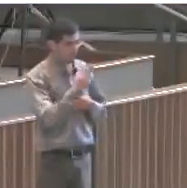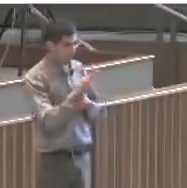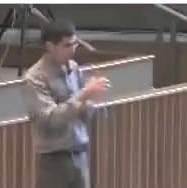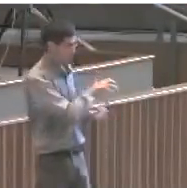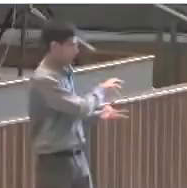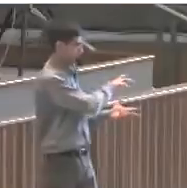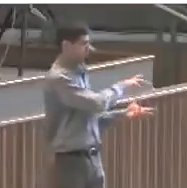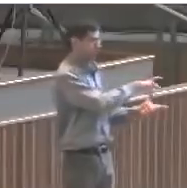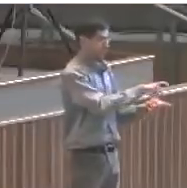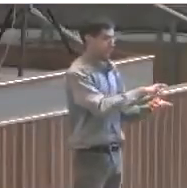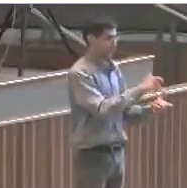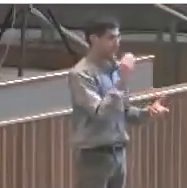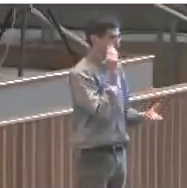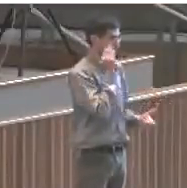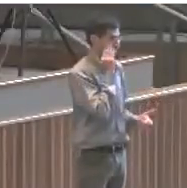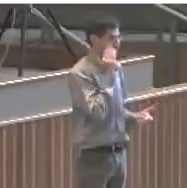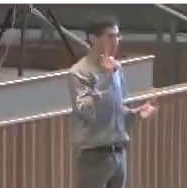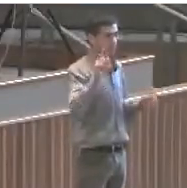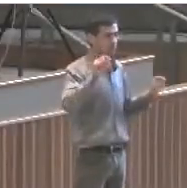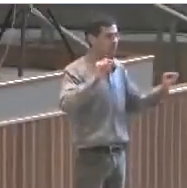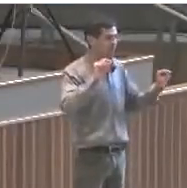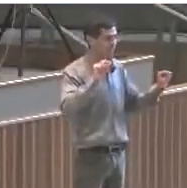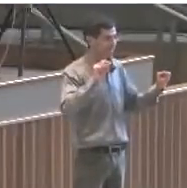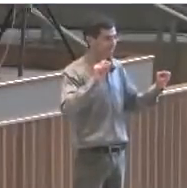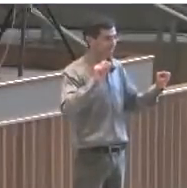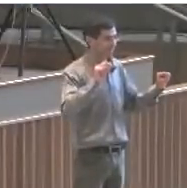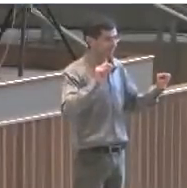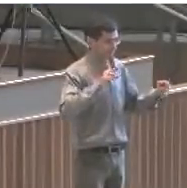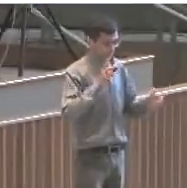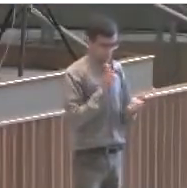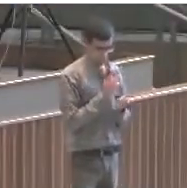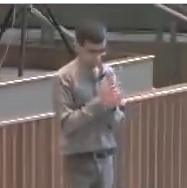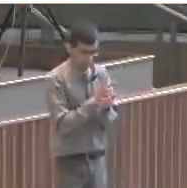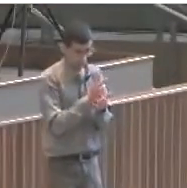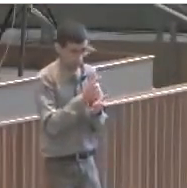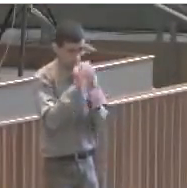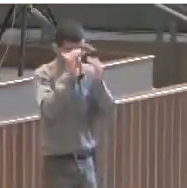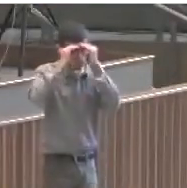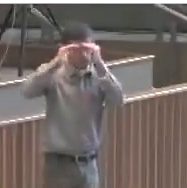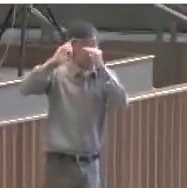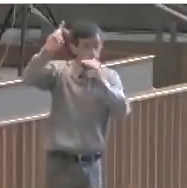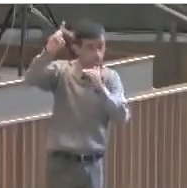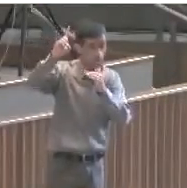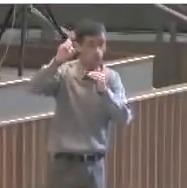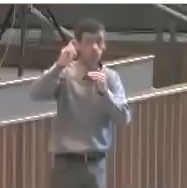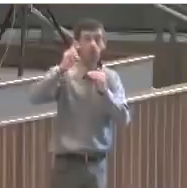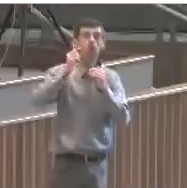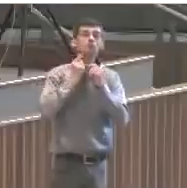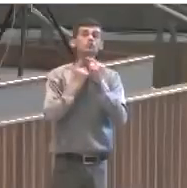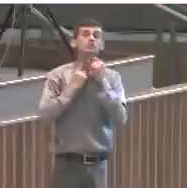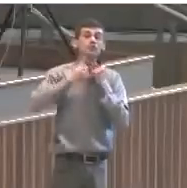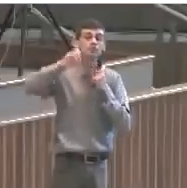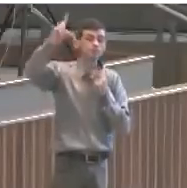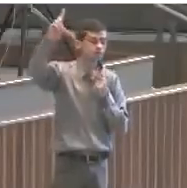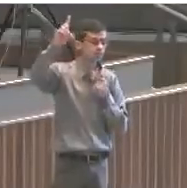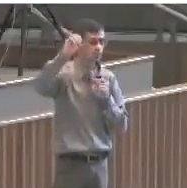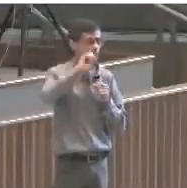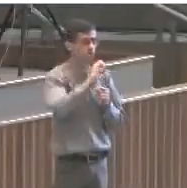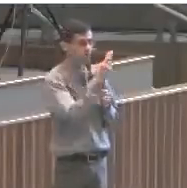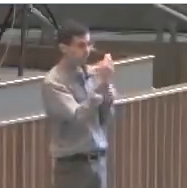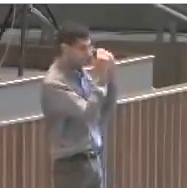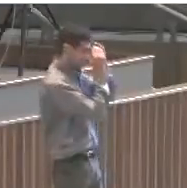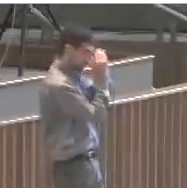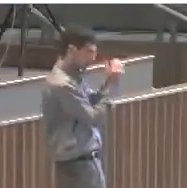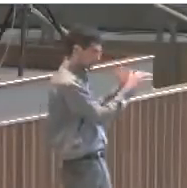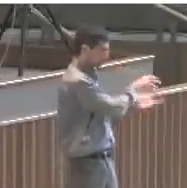está ouvindo a palavra de deus a revelação do querer de deus na sua vida o que você está ouvindo